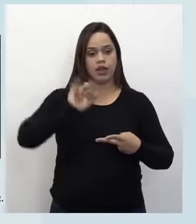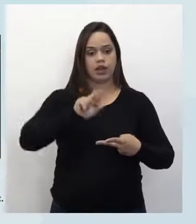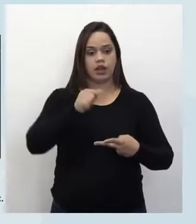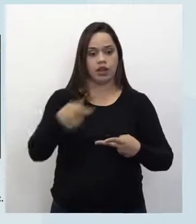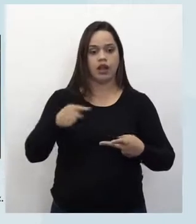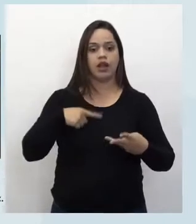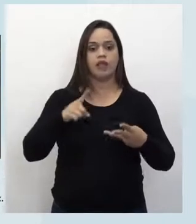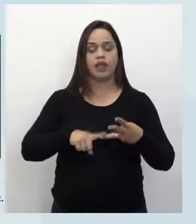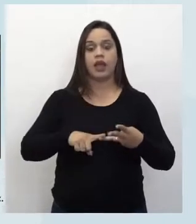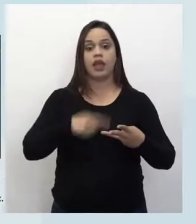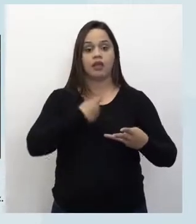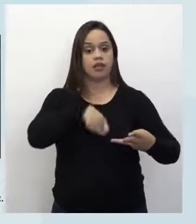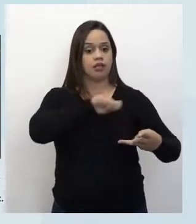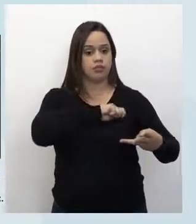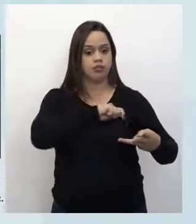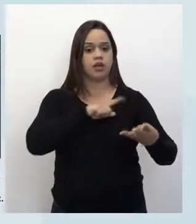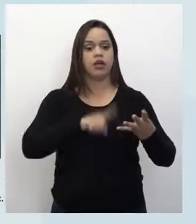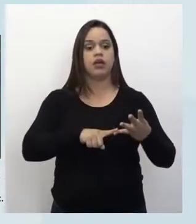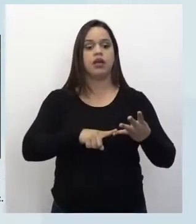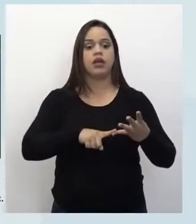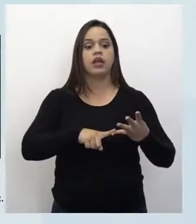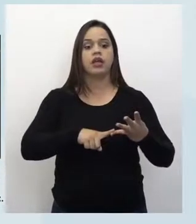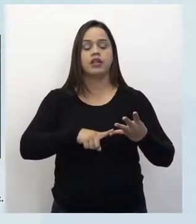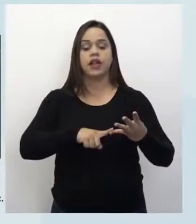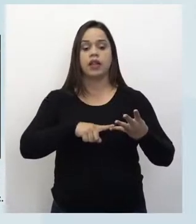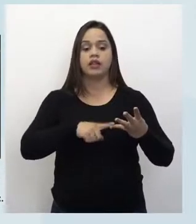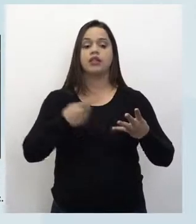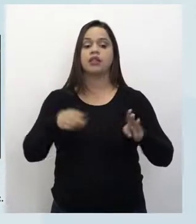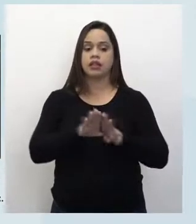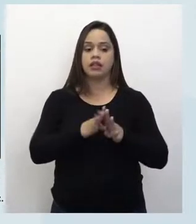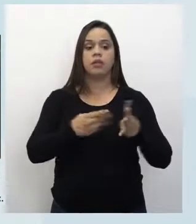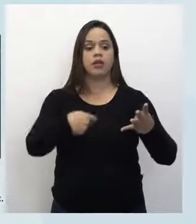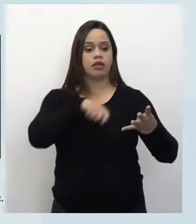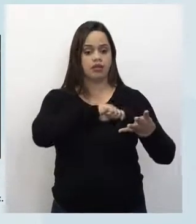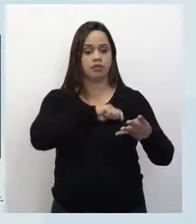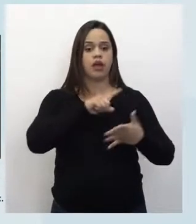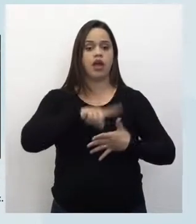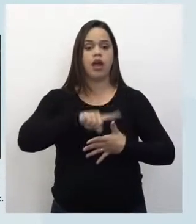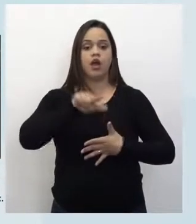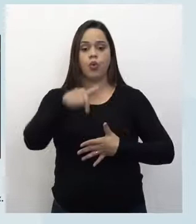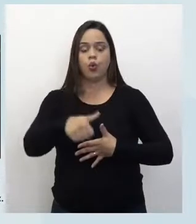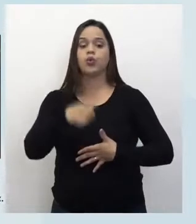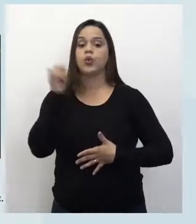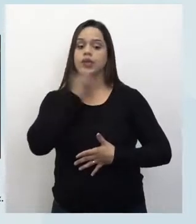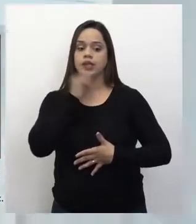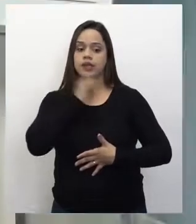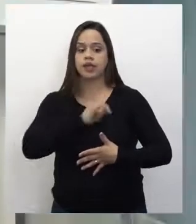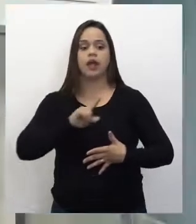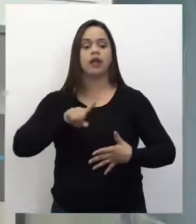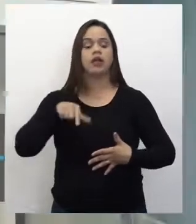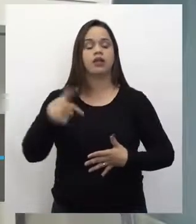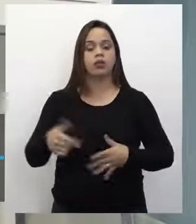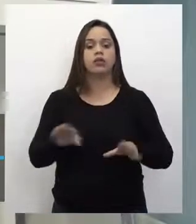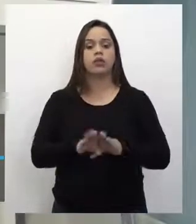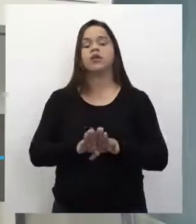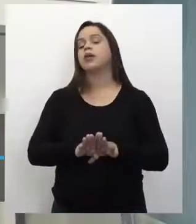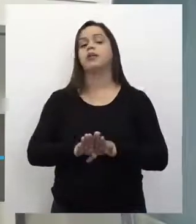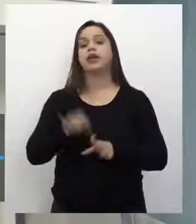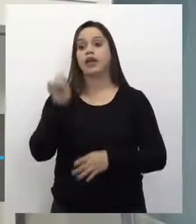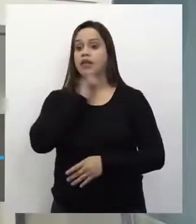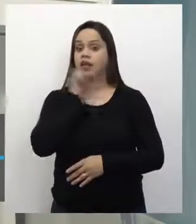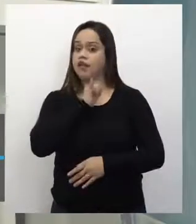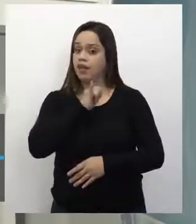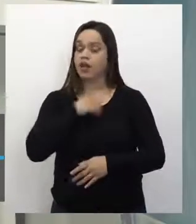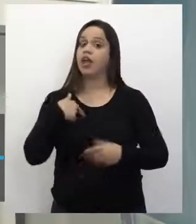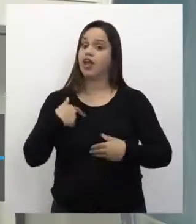degli Alfieri, da Itália, Kakashiza, Teatro de Sombras do Japão. Esse também tem, eu trouxe um pedacinho para vocês, mas